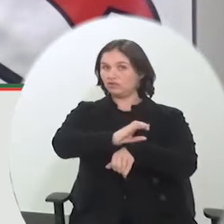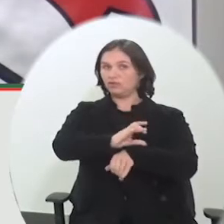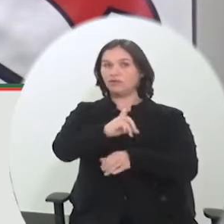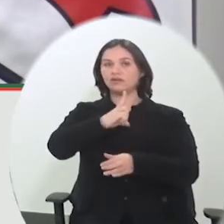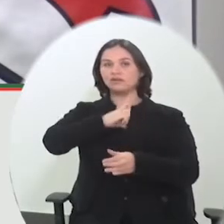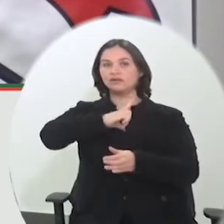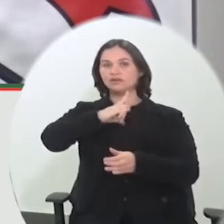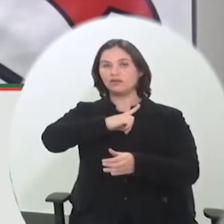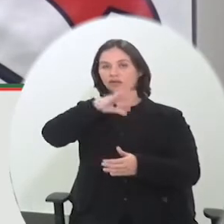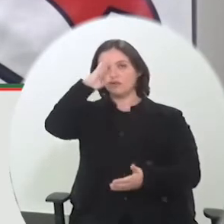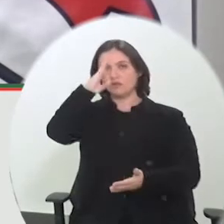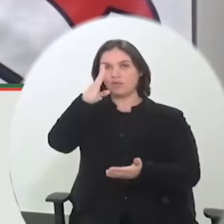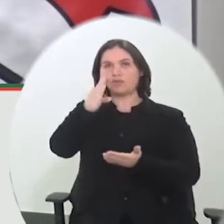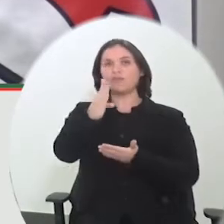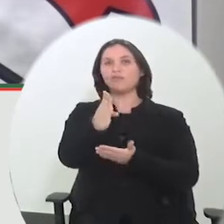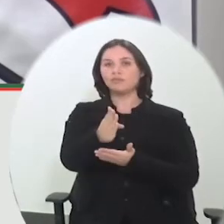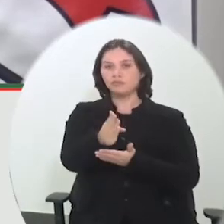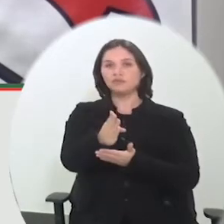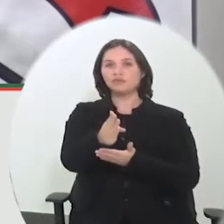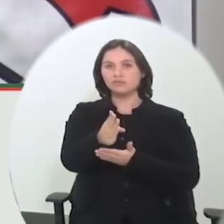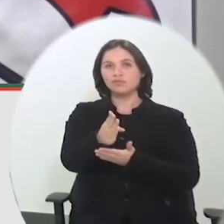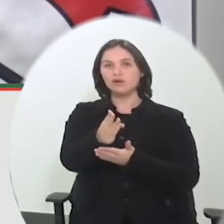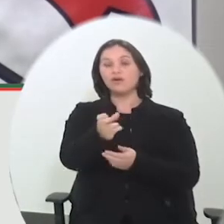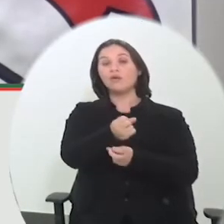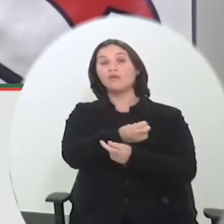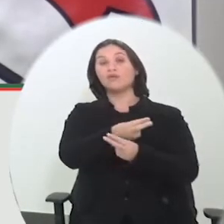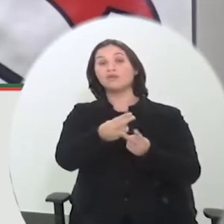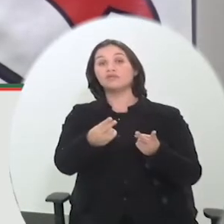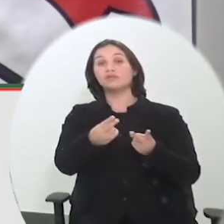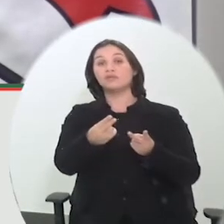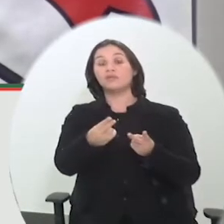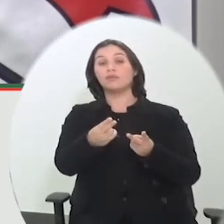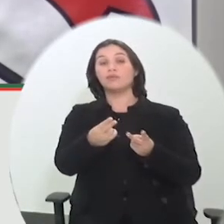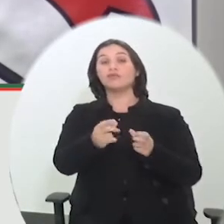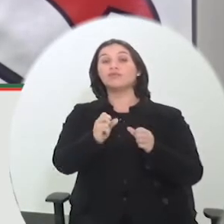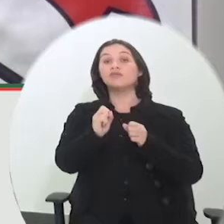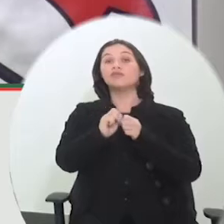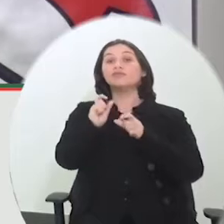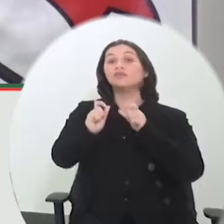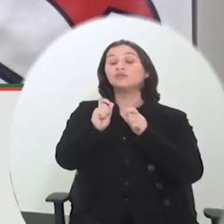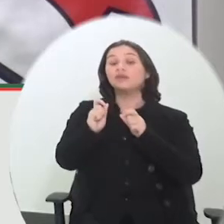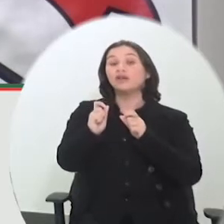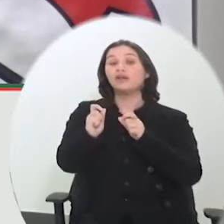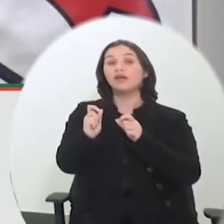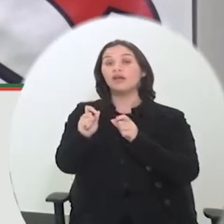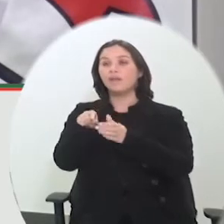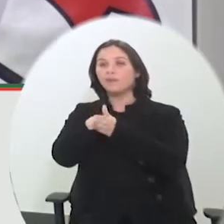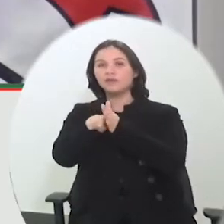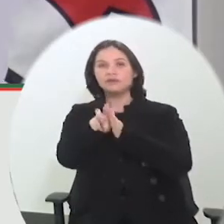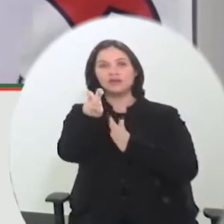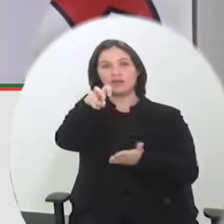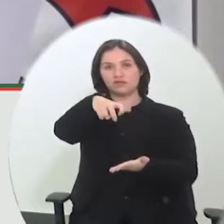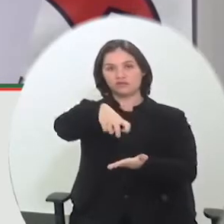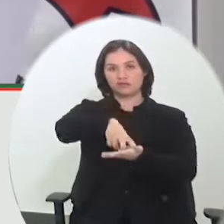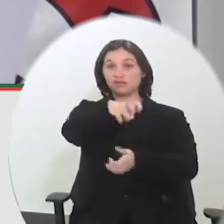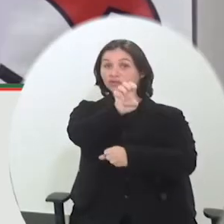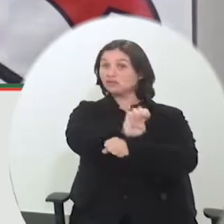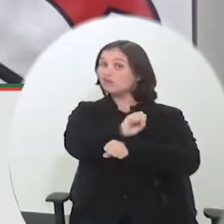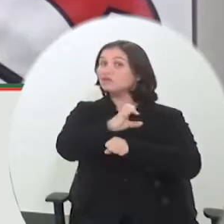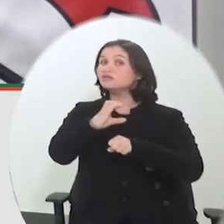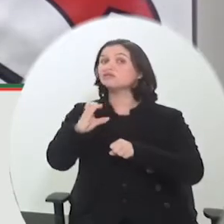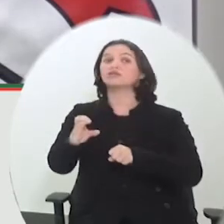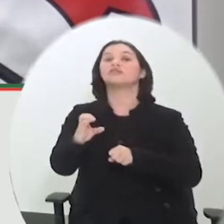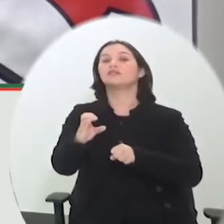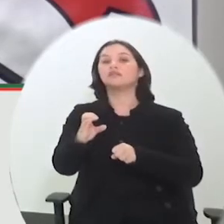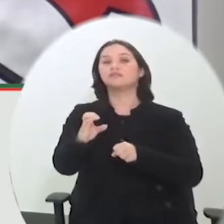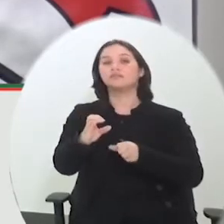primordial, exercer as atividades de polícia judiciária e apurar as infrações penais no âmbito do território estadual. Sua